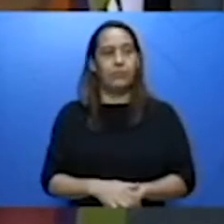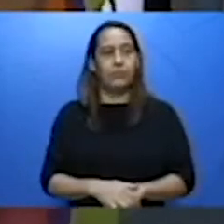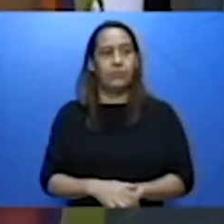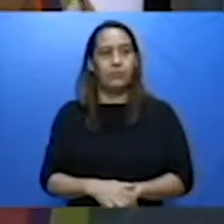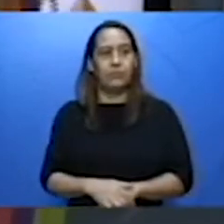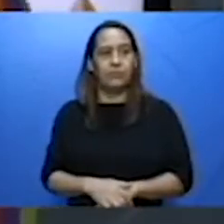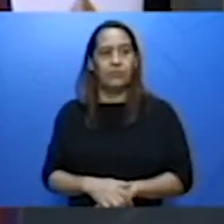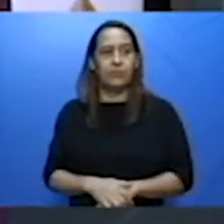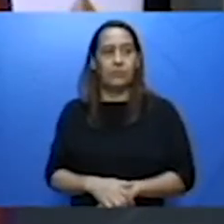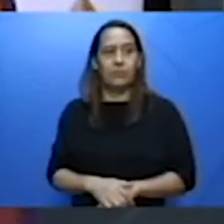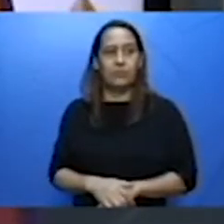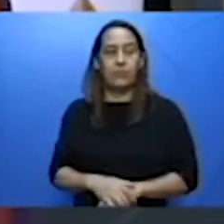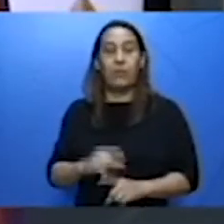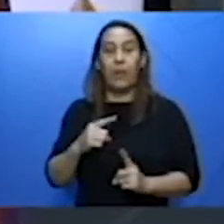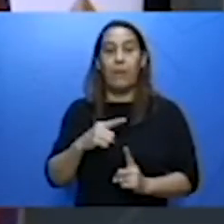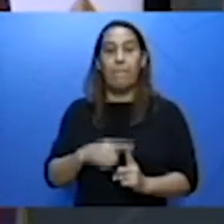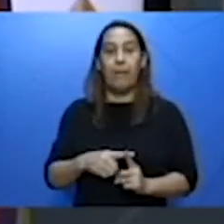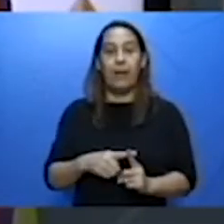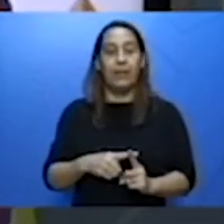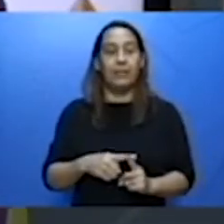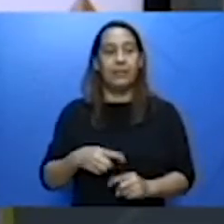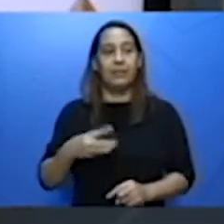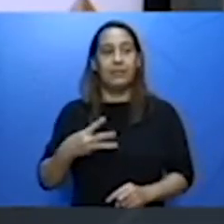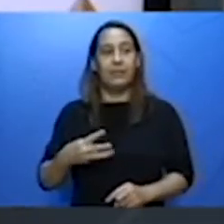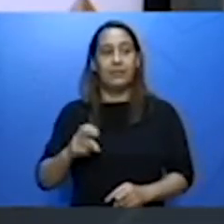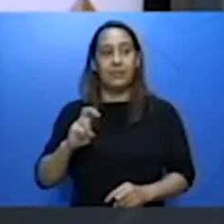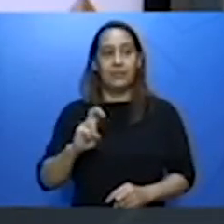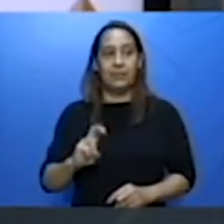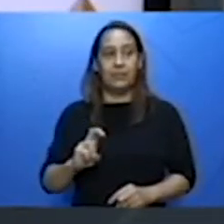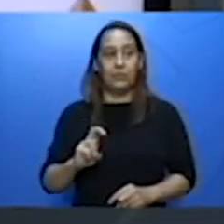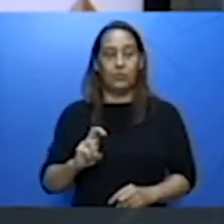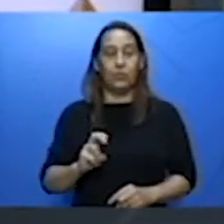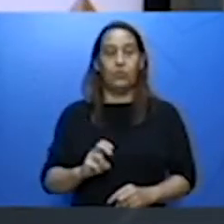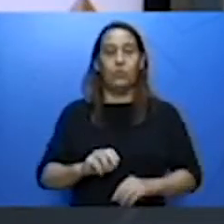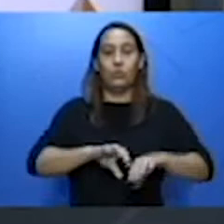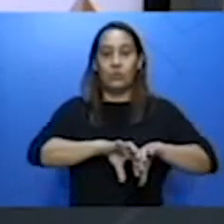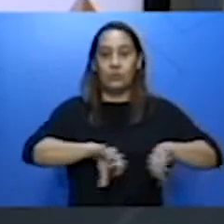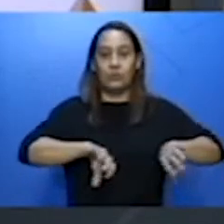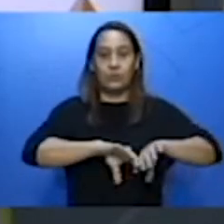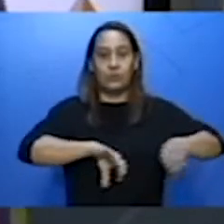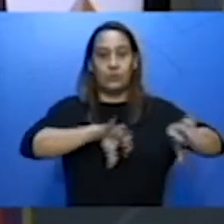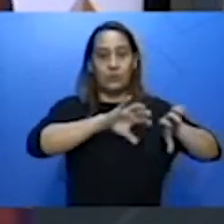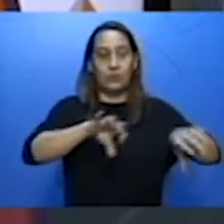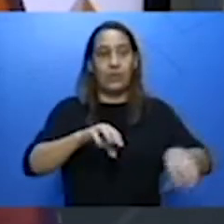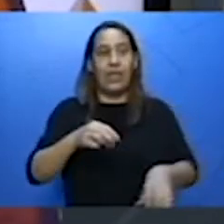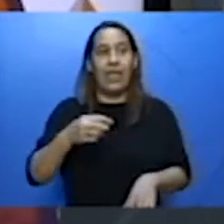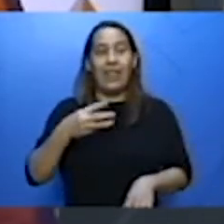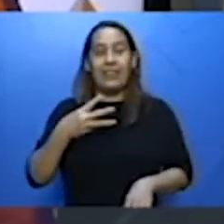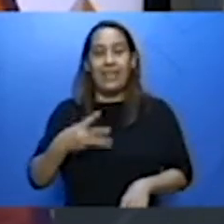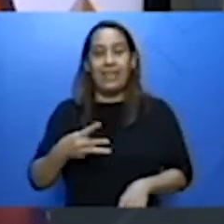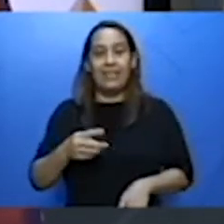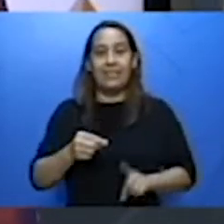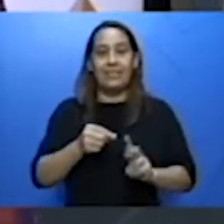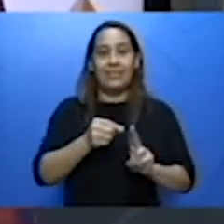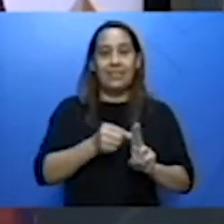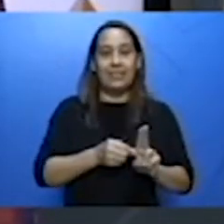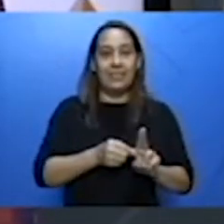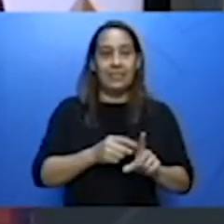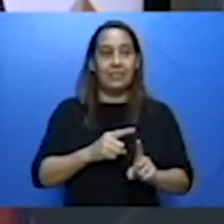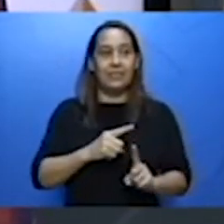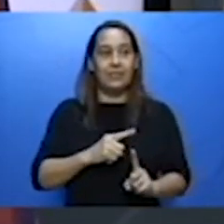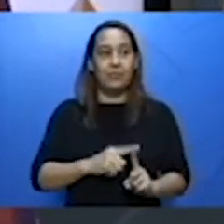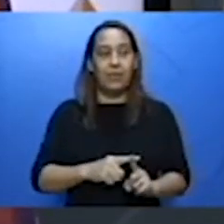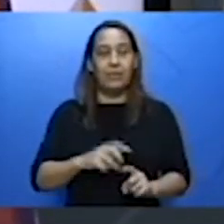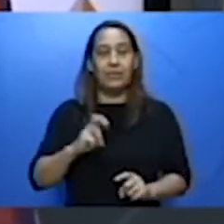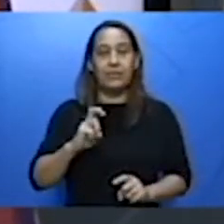o 35, como que eu decomponho o 35? Olha só, 35 não são três